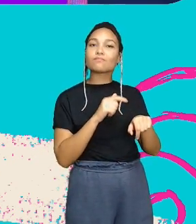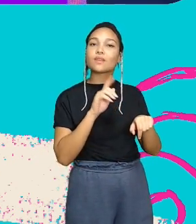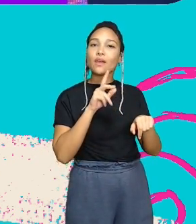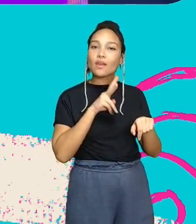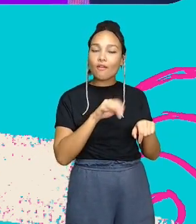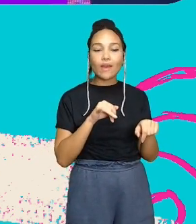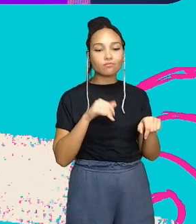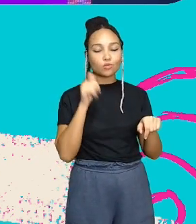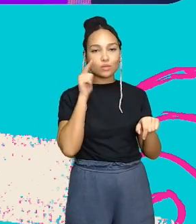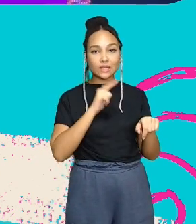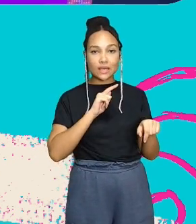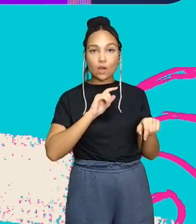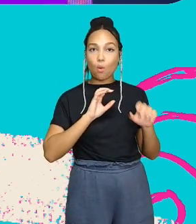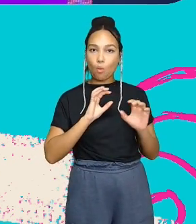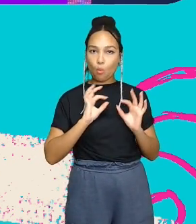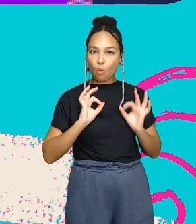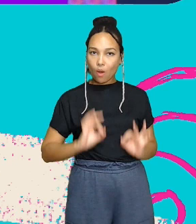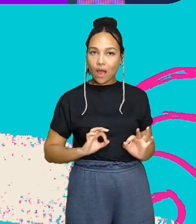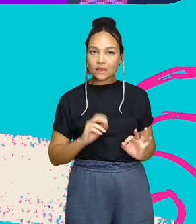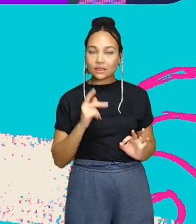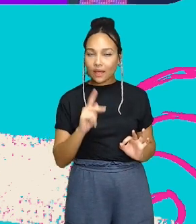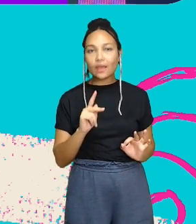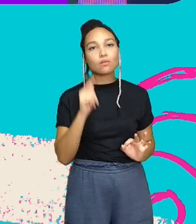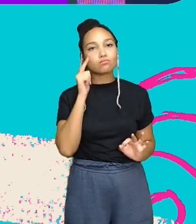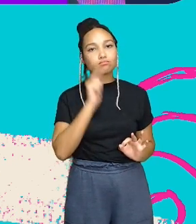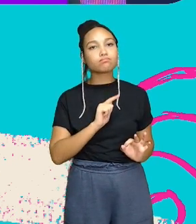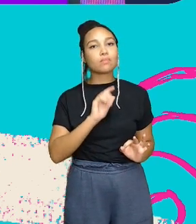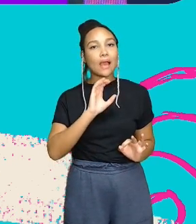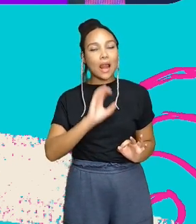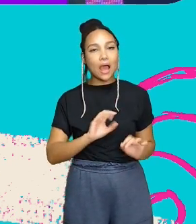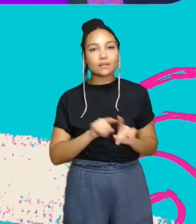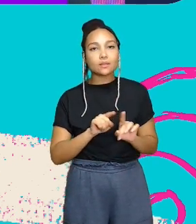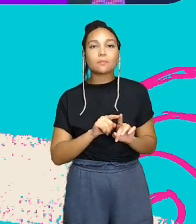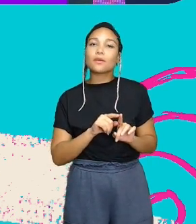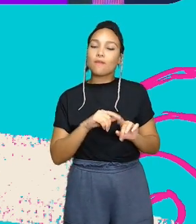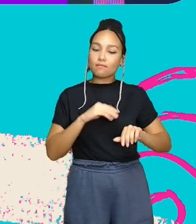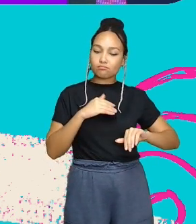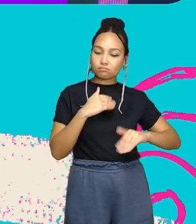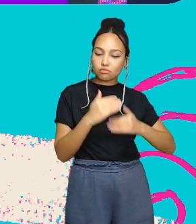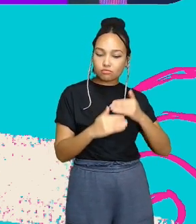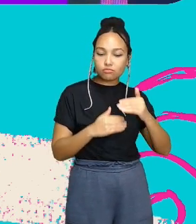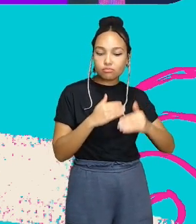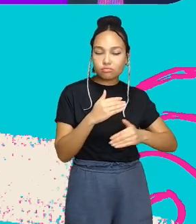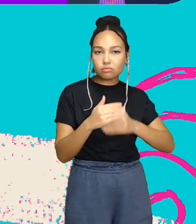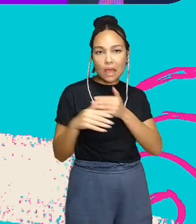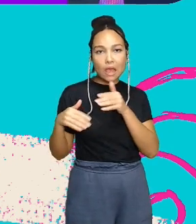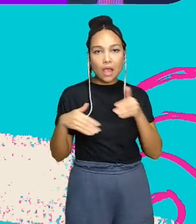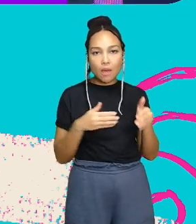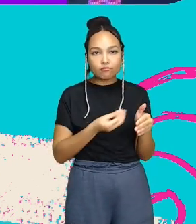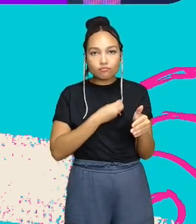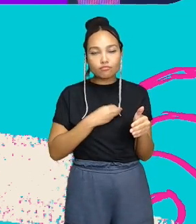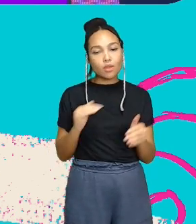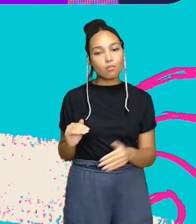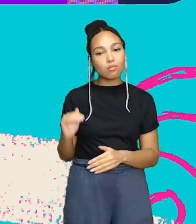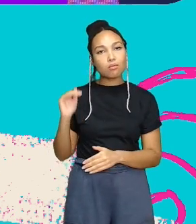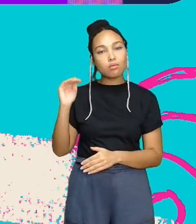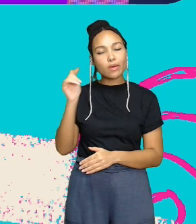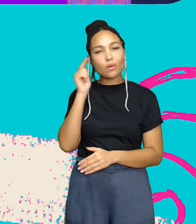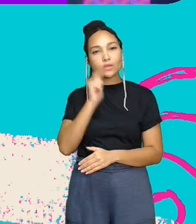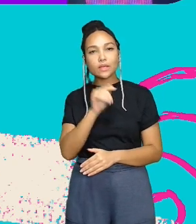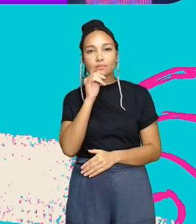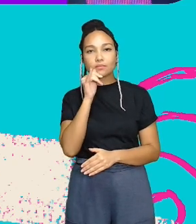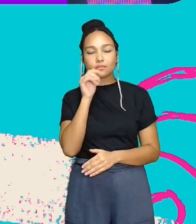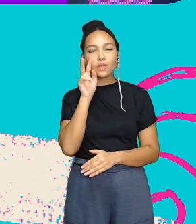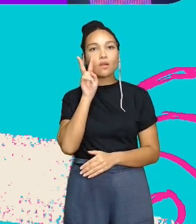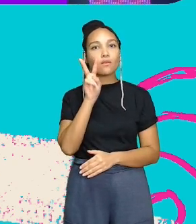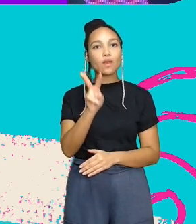moldar o caráter dessas pessoas, que vão fazer com que elas, ao longo da trajetória, elas possam saber olhar para frente, ter